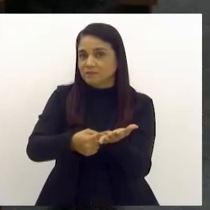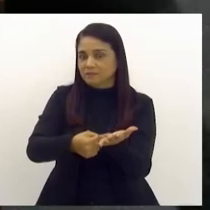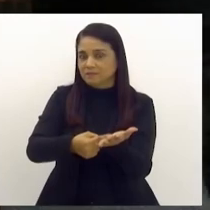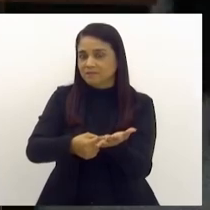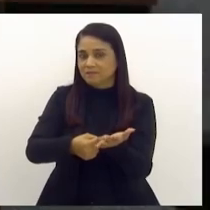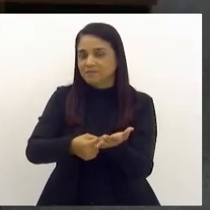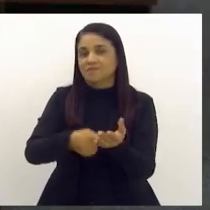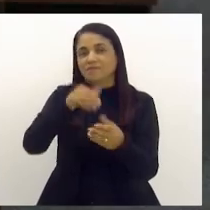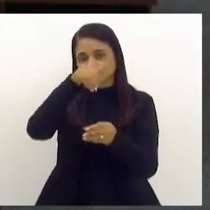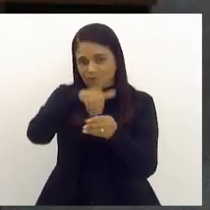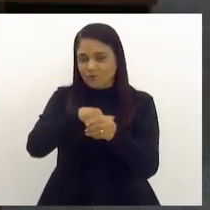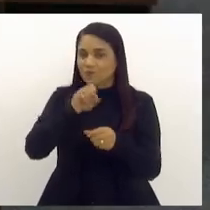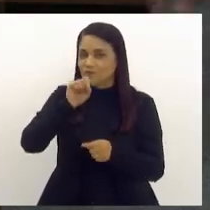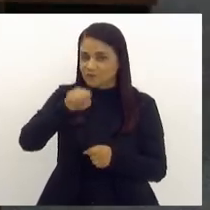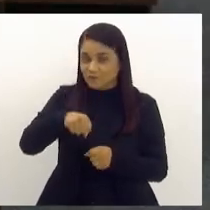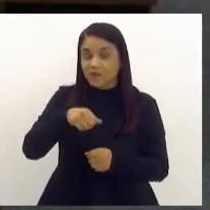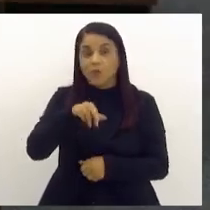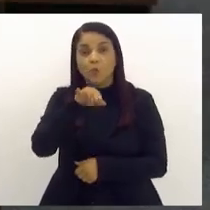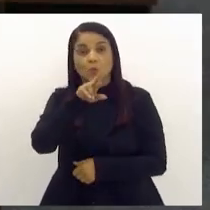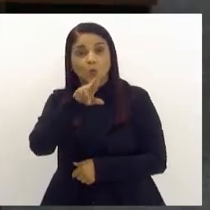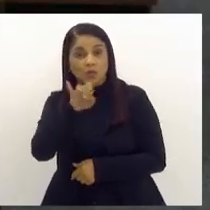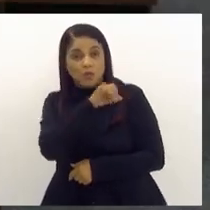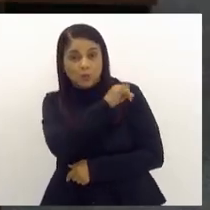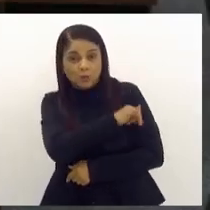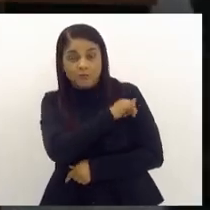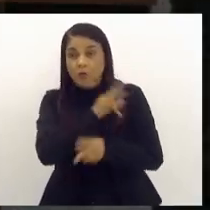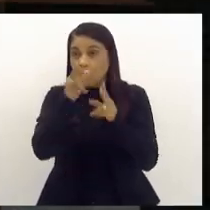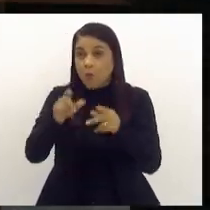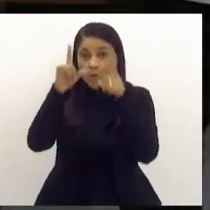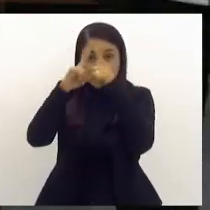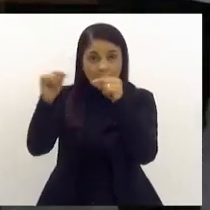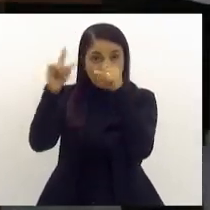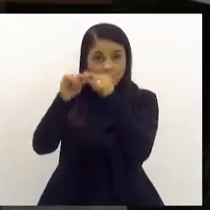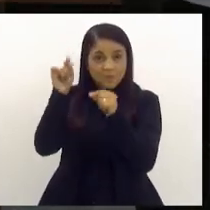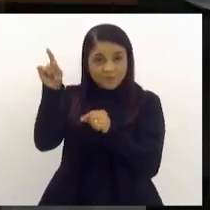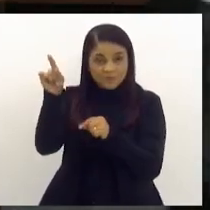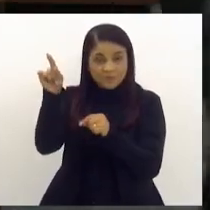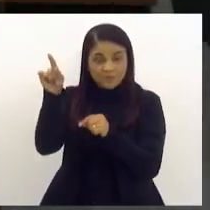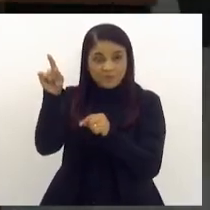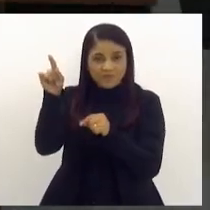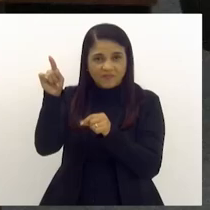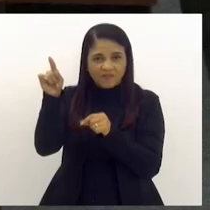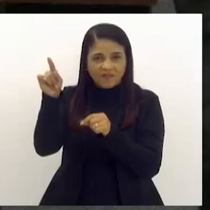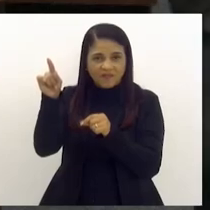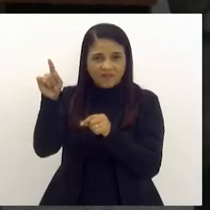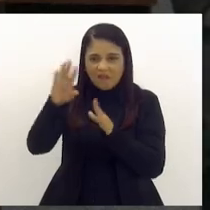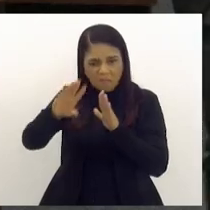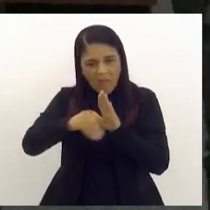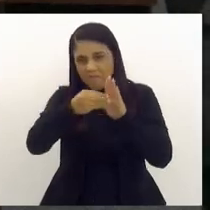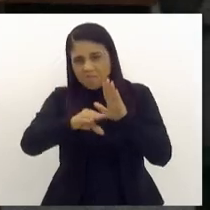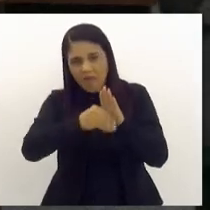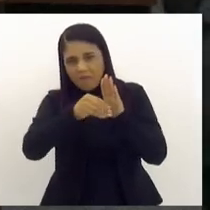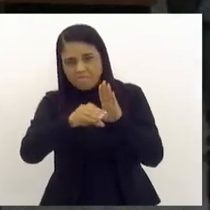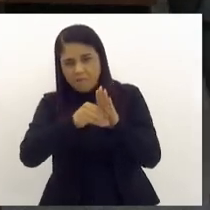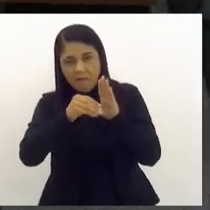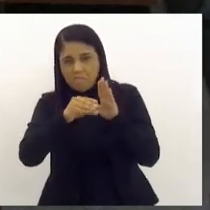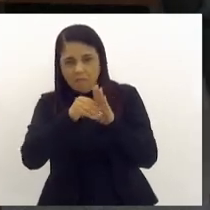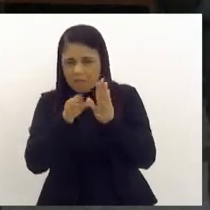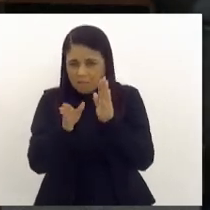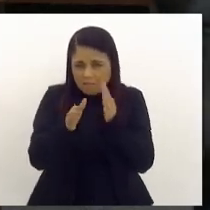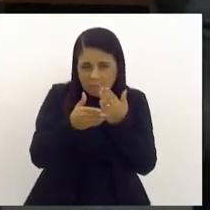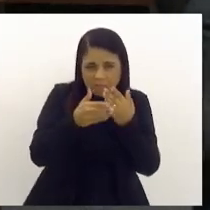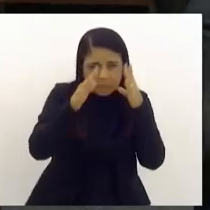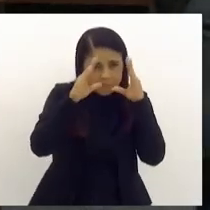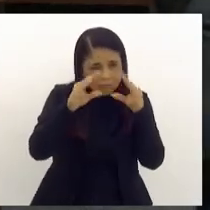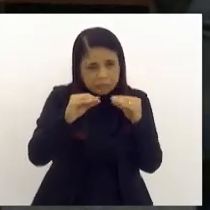Então nós votamos sim, agora o Rio de Janeiro vai ser que nem Brasília. A gente nem quer aquele monte de emenda obscura, de um